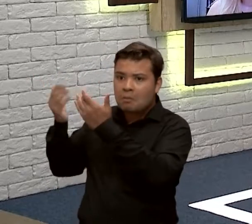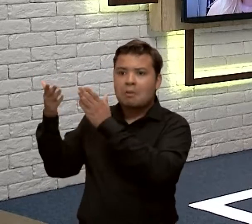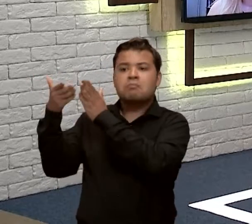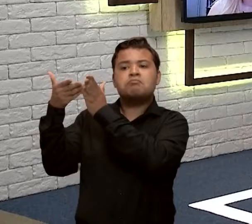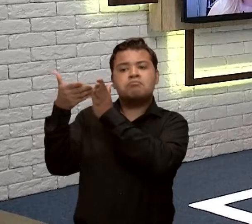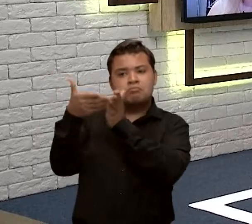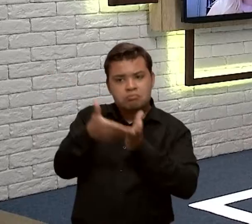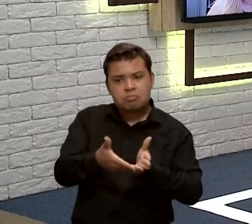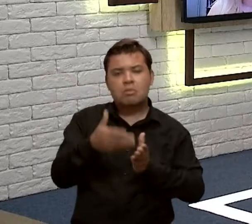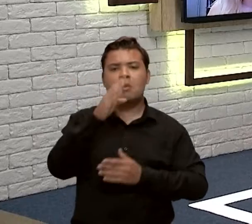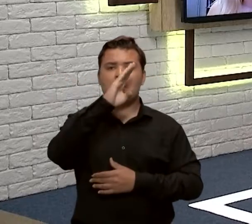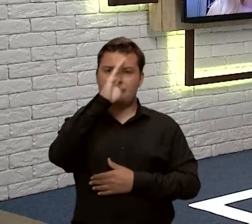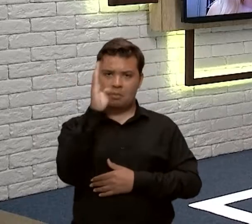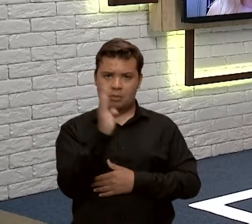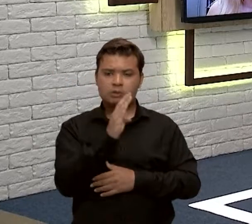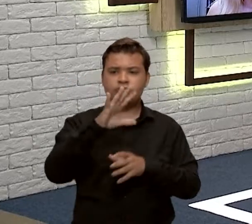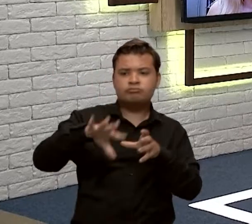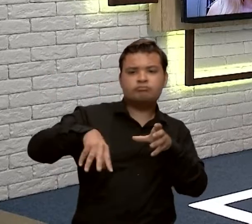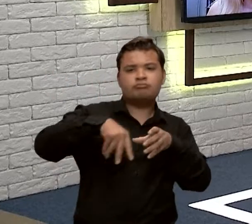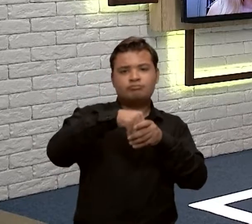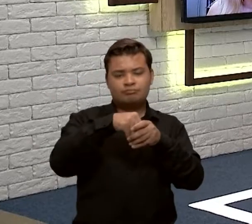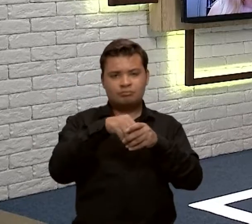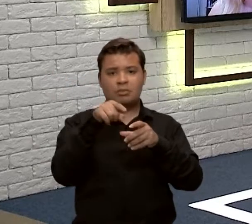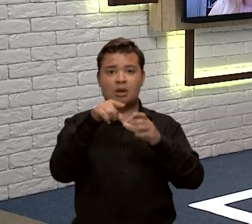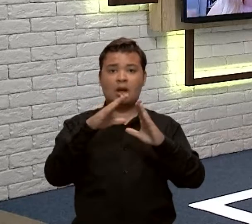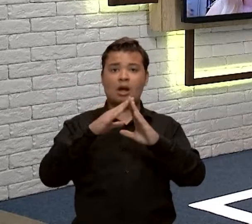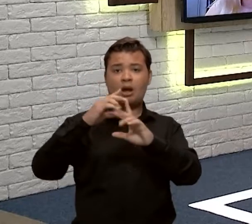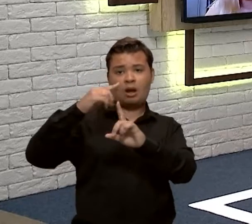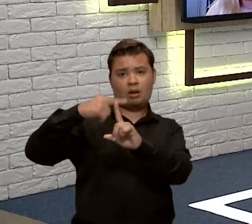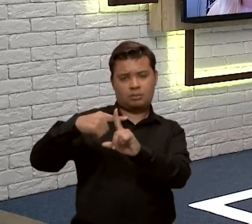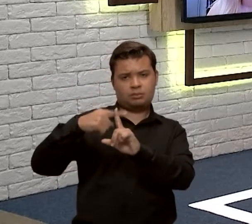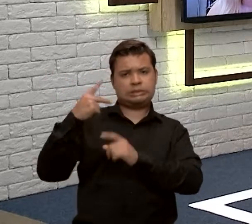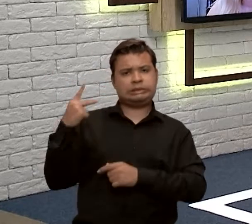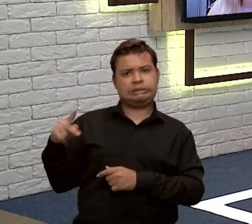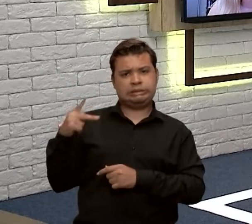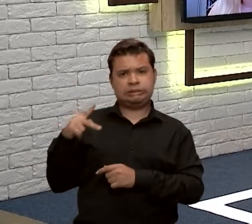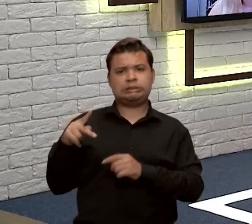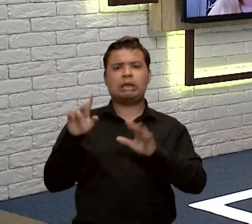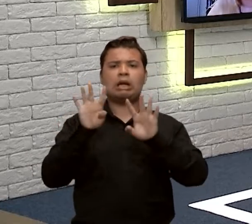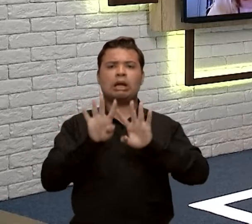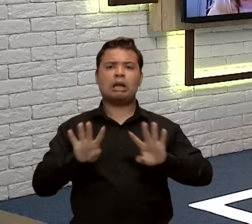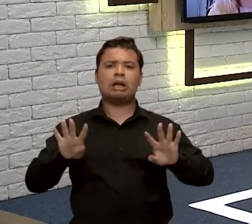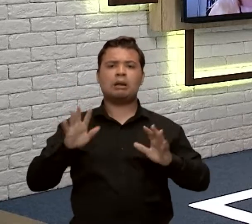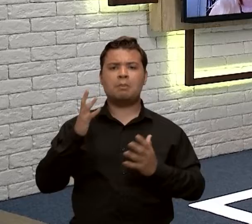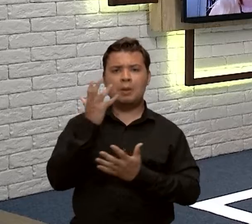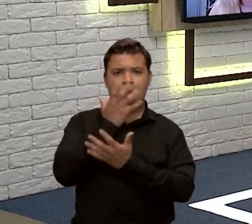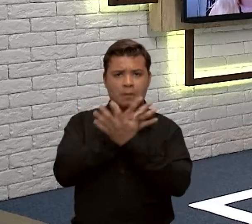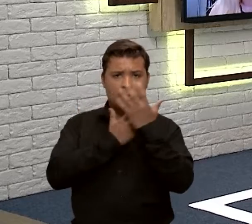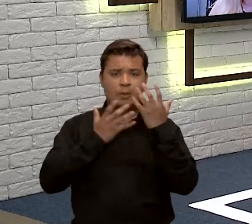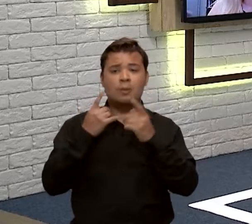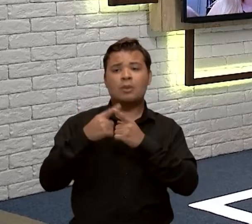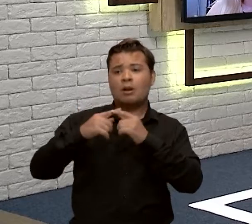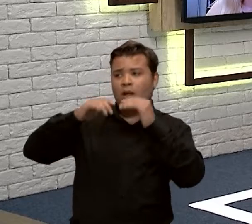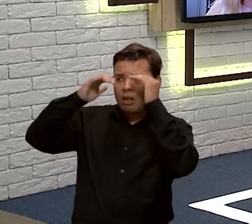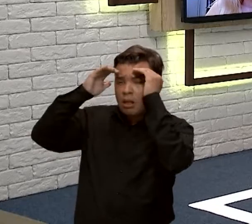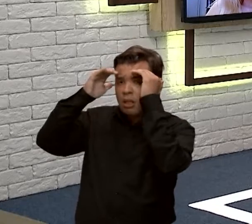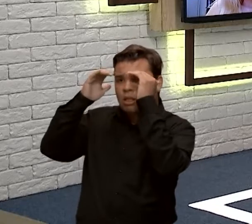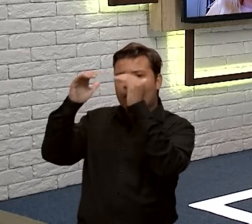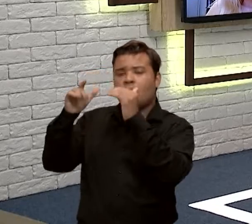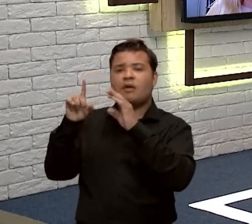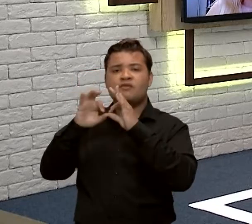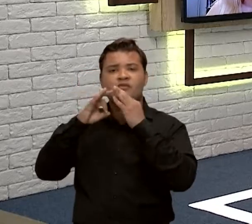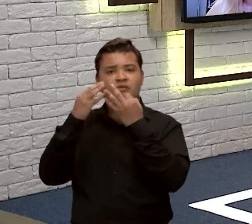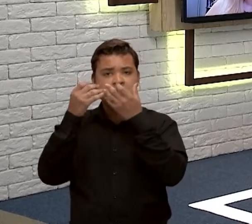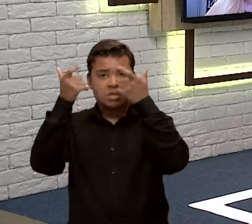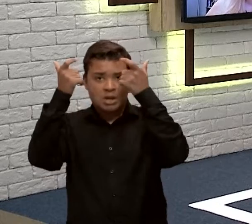né, os músicos dessa Capela Real, né? Então, trazendo os músicos que serviam, né, a coroa portuguesa em Lisboa, trouxeram para